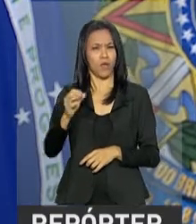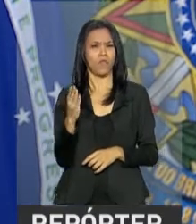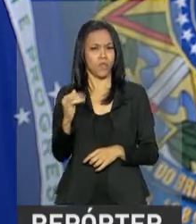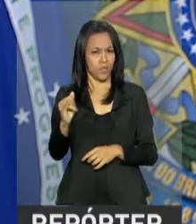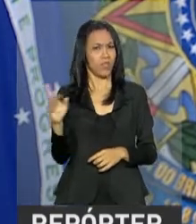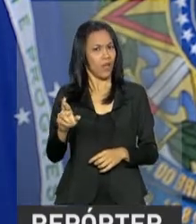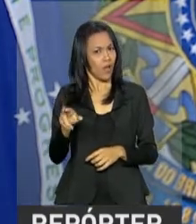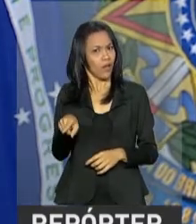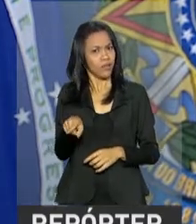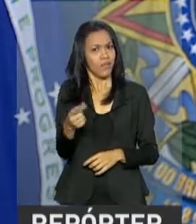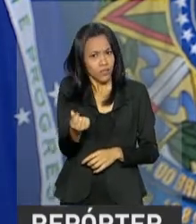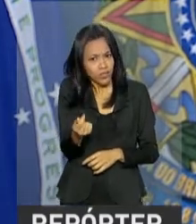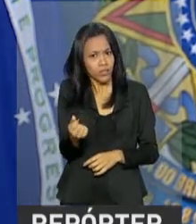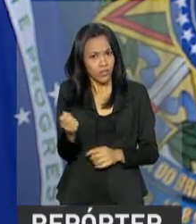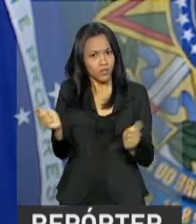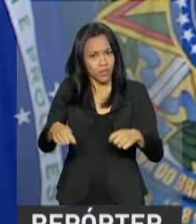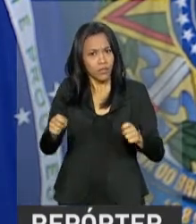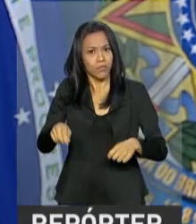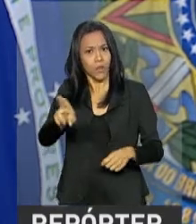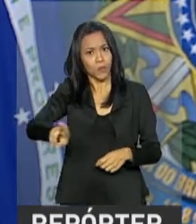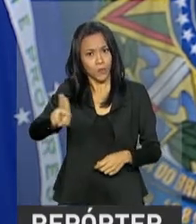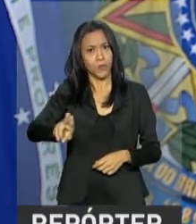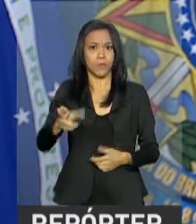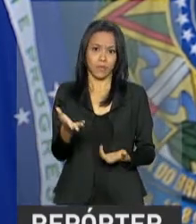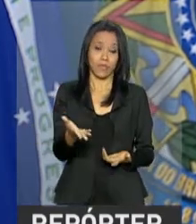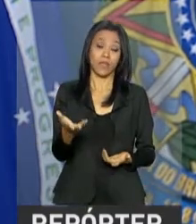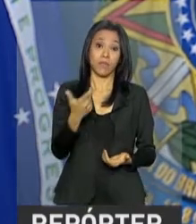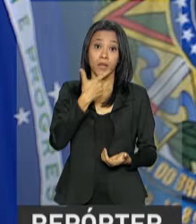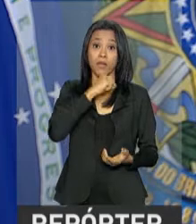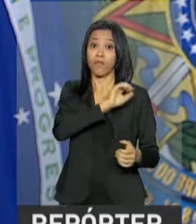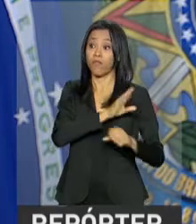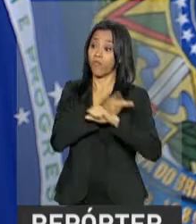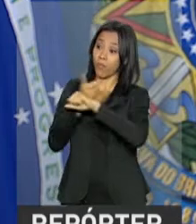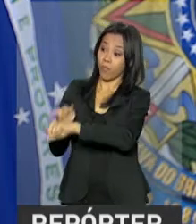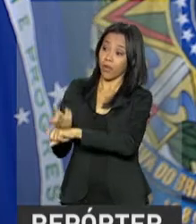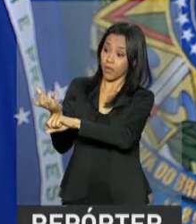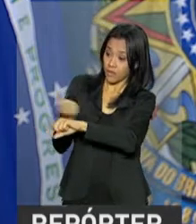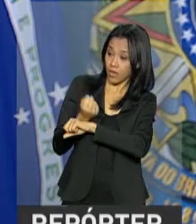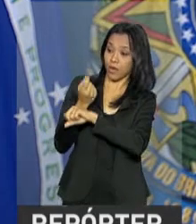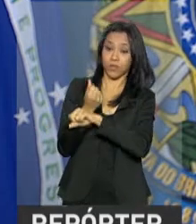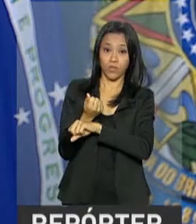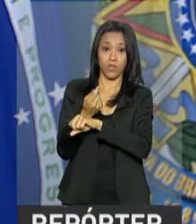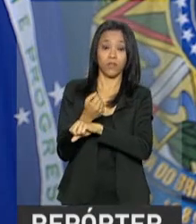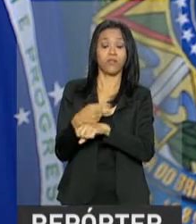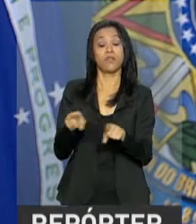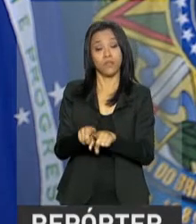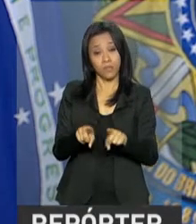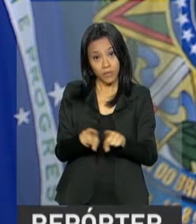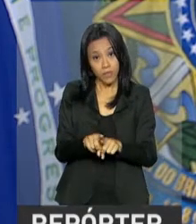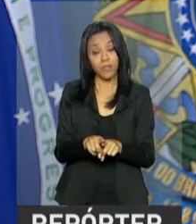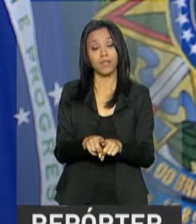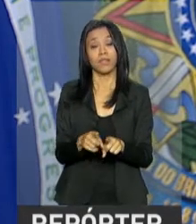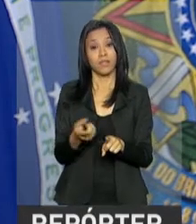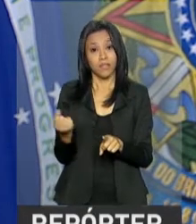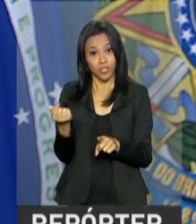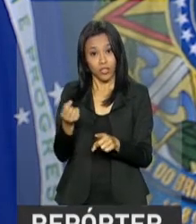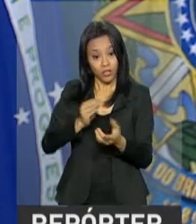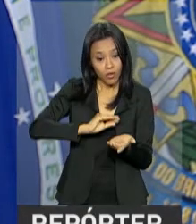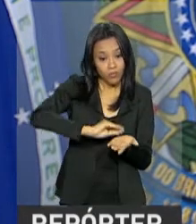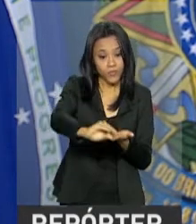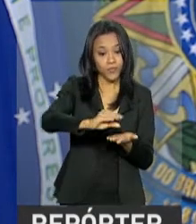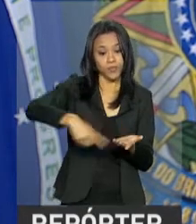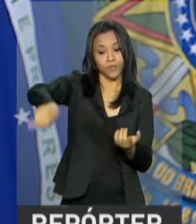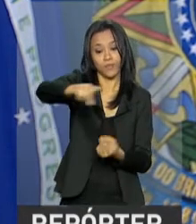que podem não só satisfazer aqueles que vão buscá los mas também a aas inserir-se na